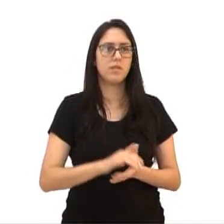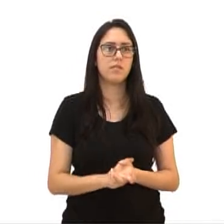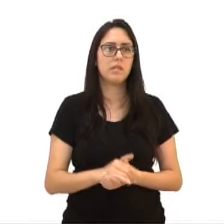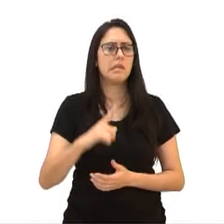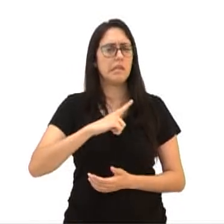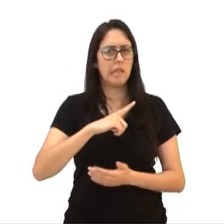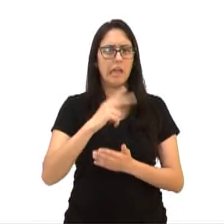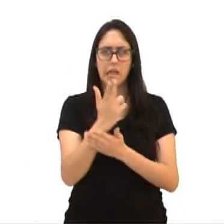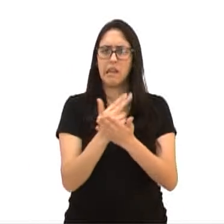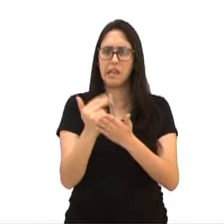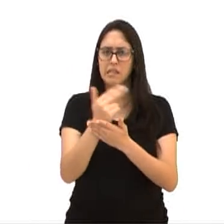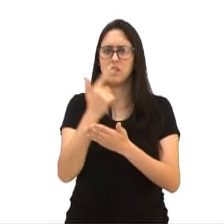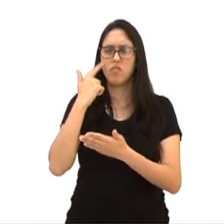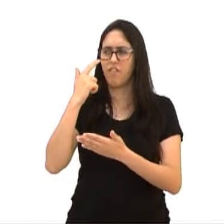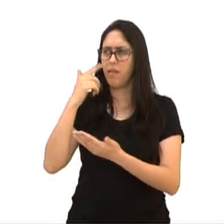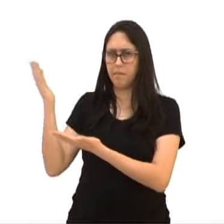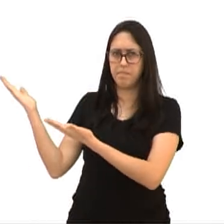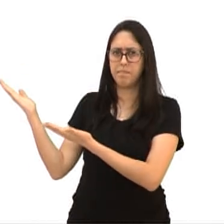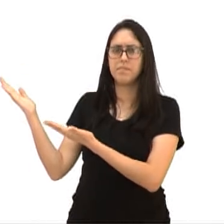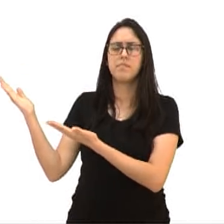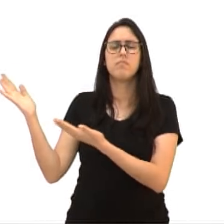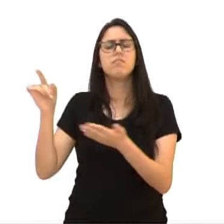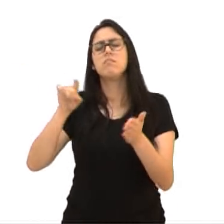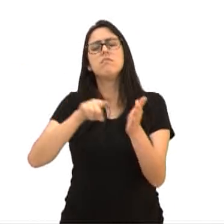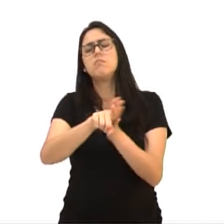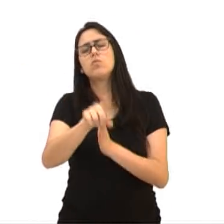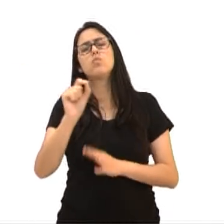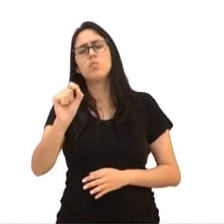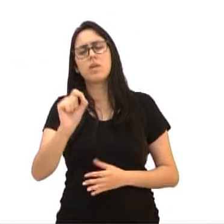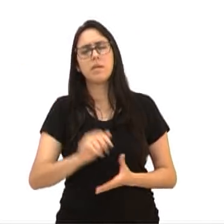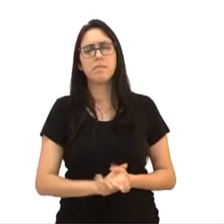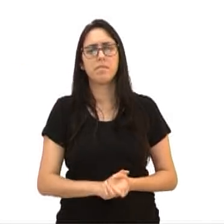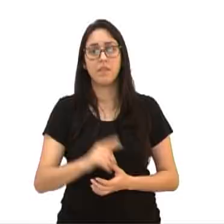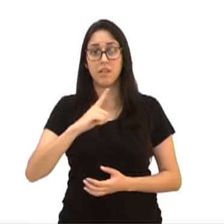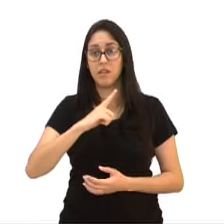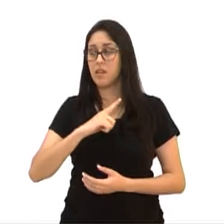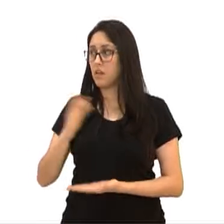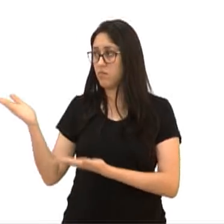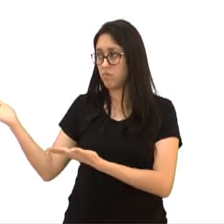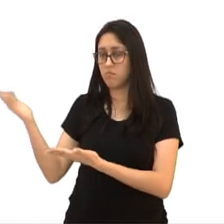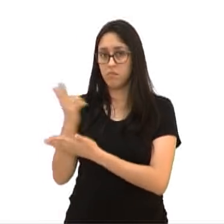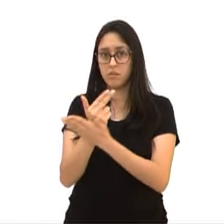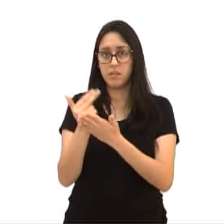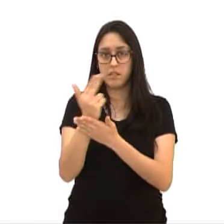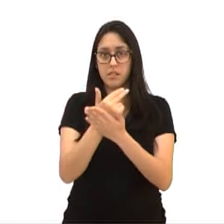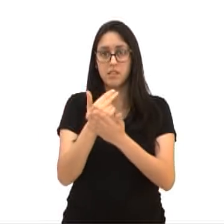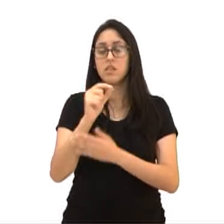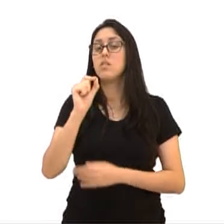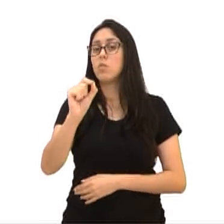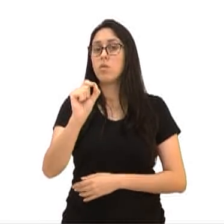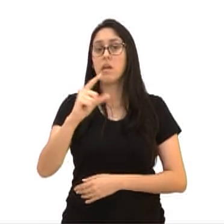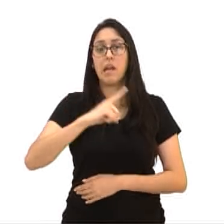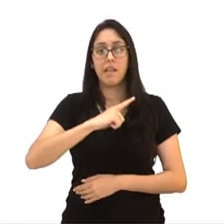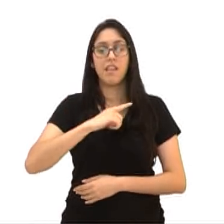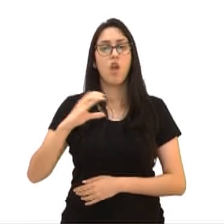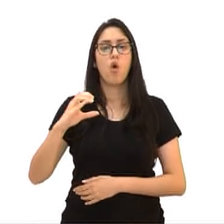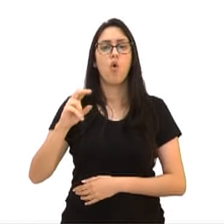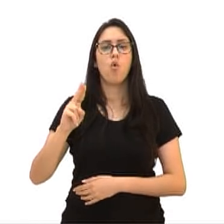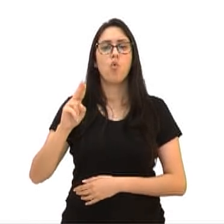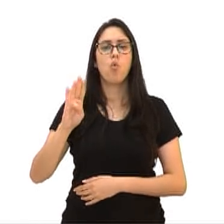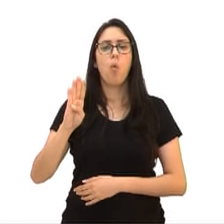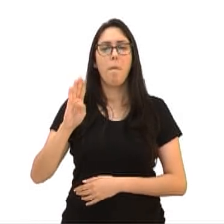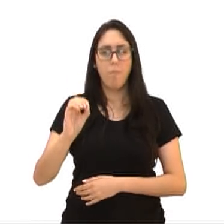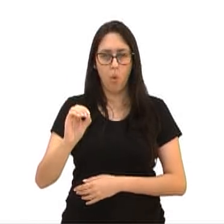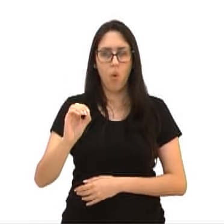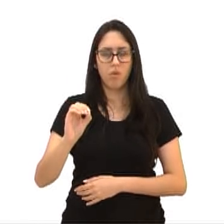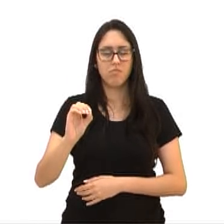desenho e ele pergunta, o sólido representado no desenho abaixo é formado por cubos iguais. Então,